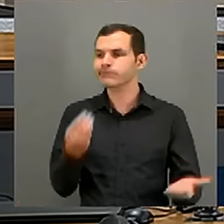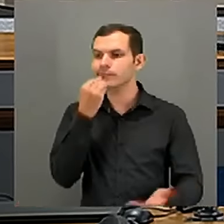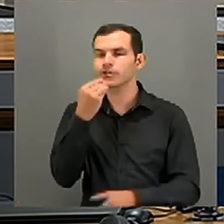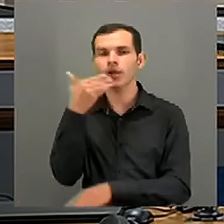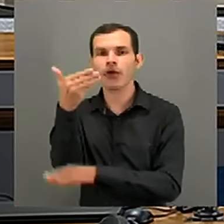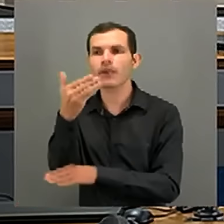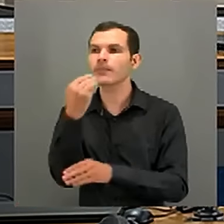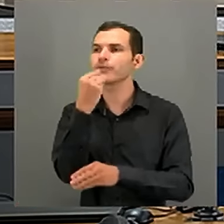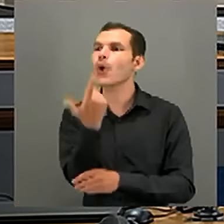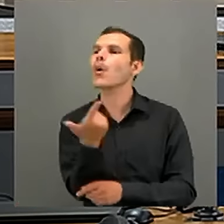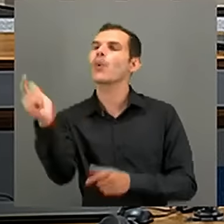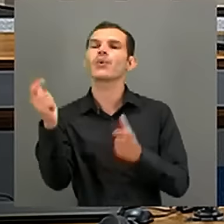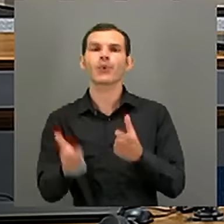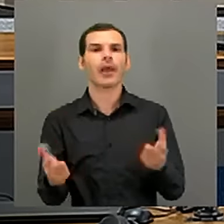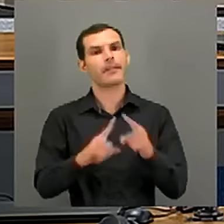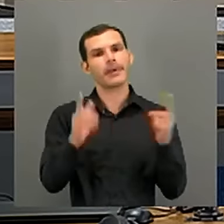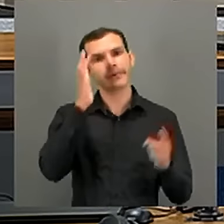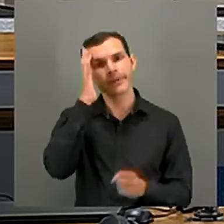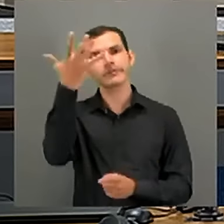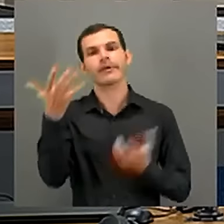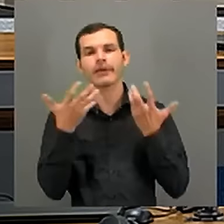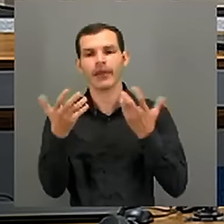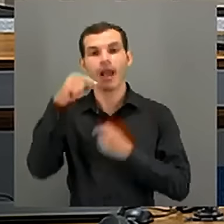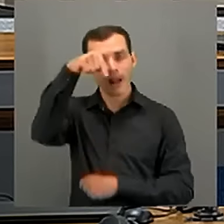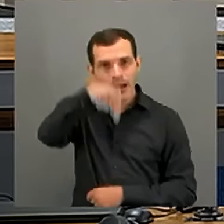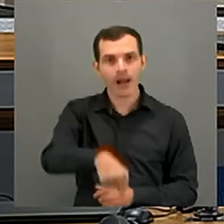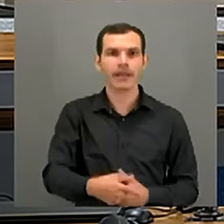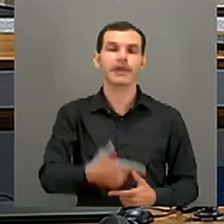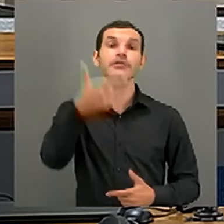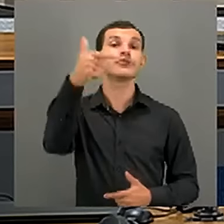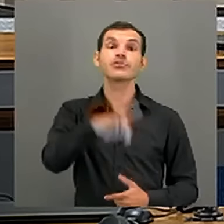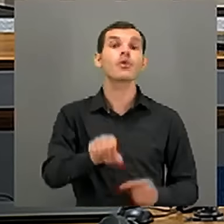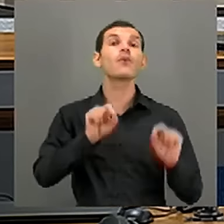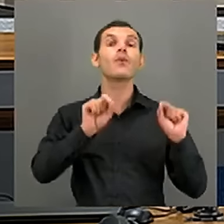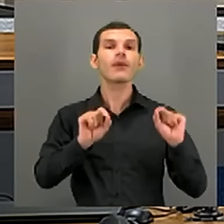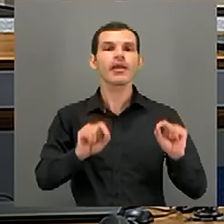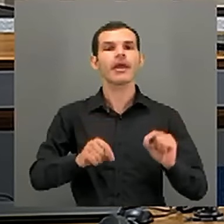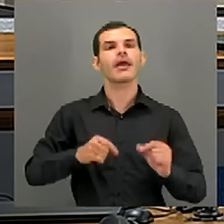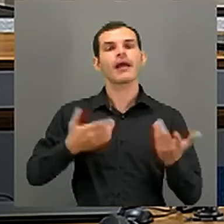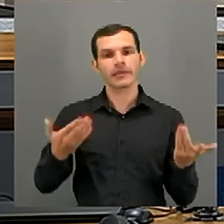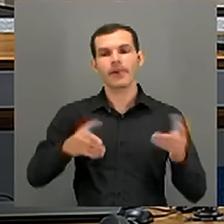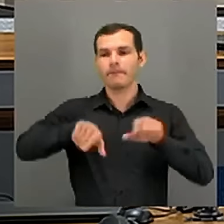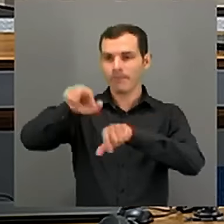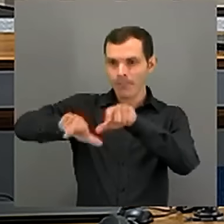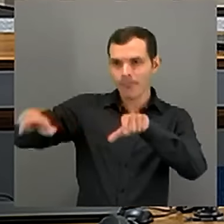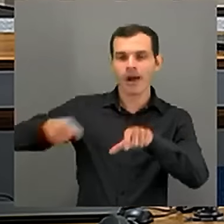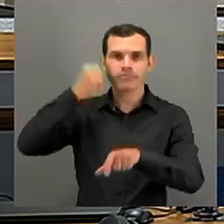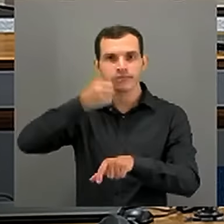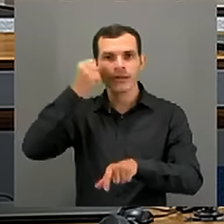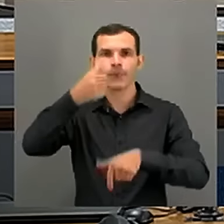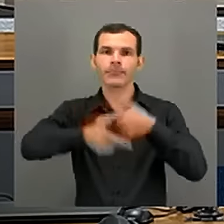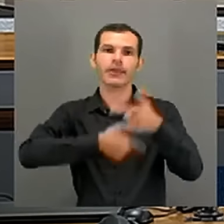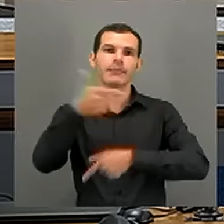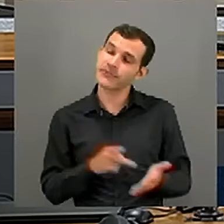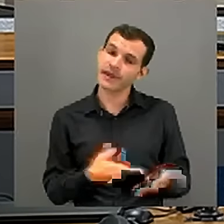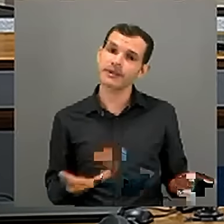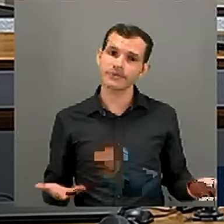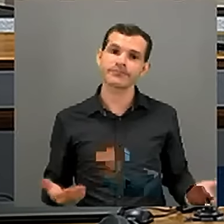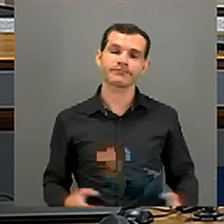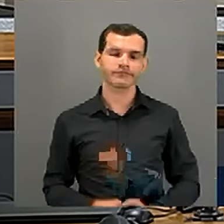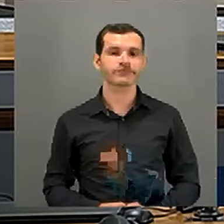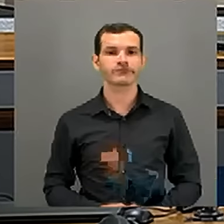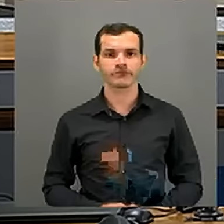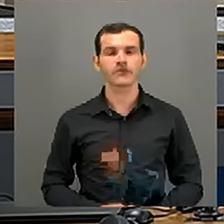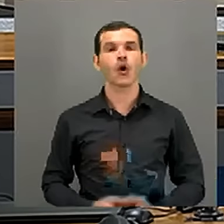em outro lugar, mas escolheram para ser aqui, para de novo os senadores ficarem sem trabalhar. Essa é a realidade.